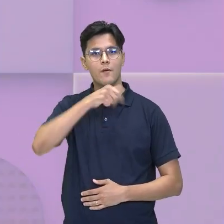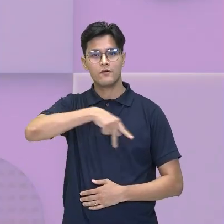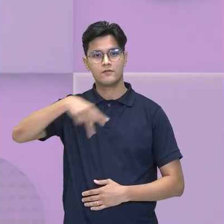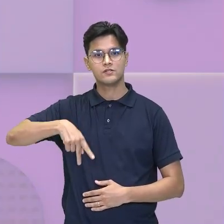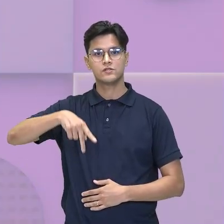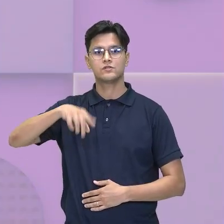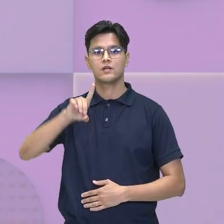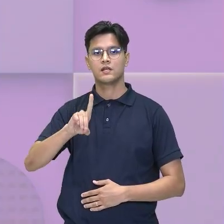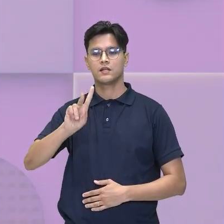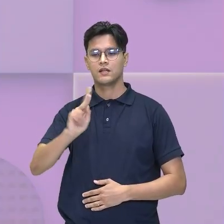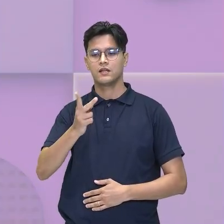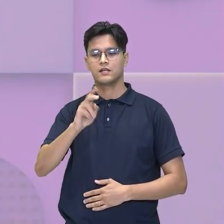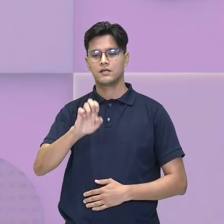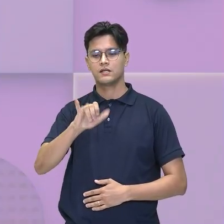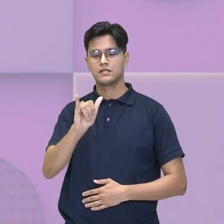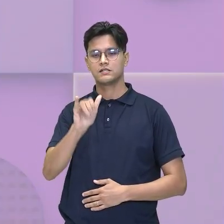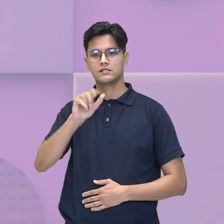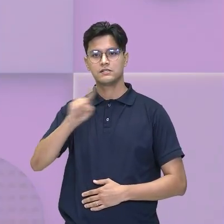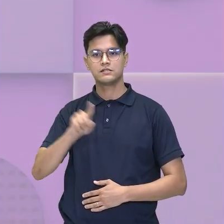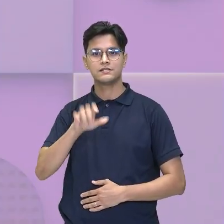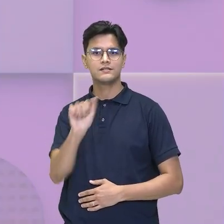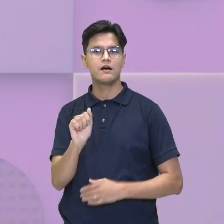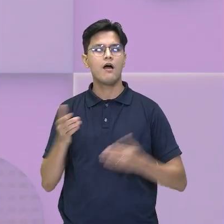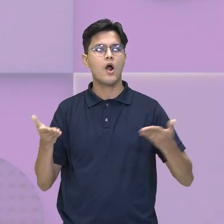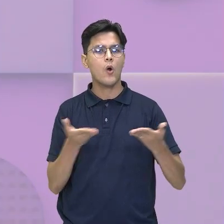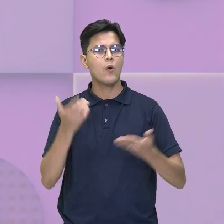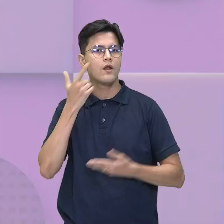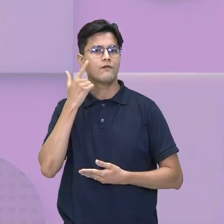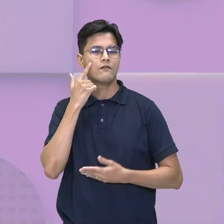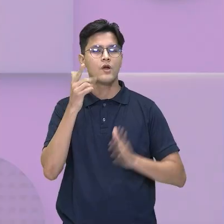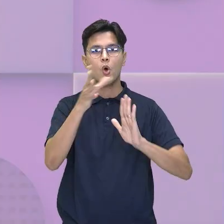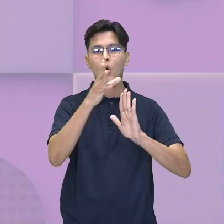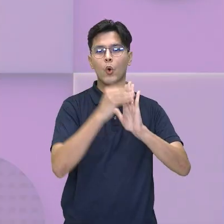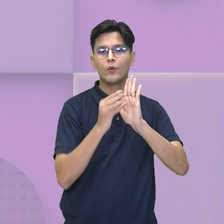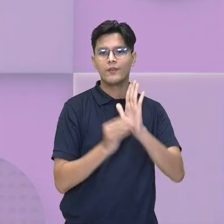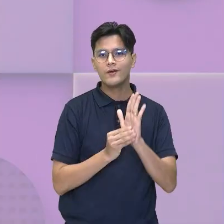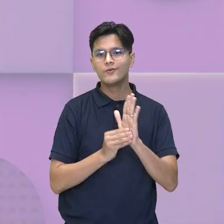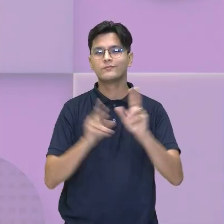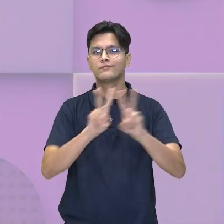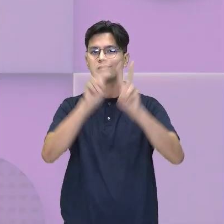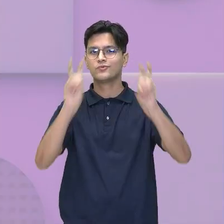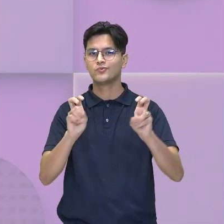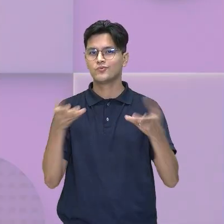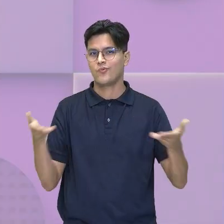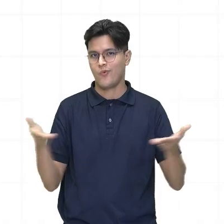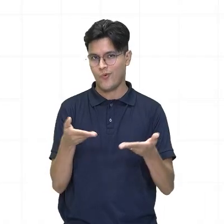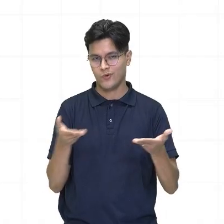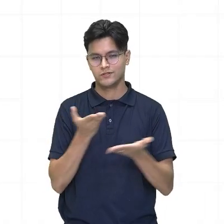Deísa Mendonça e veremos agora o objeto de conhecimento e detalhamento para esta aula.